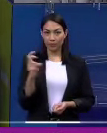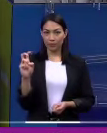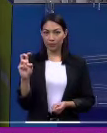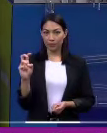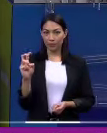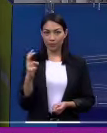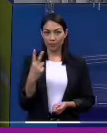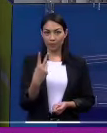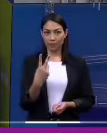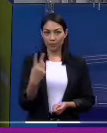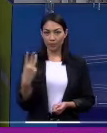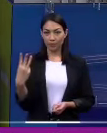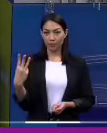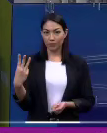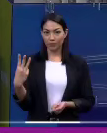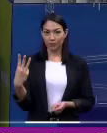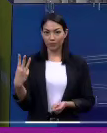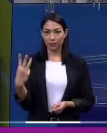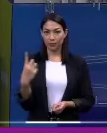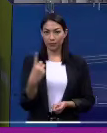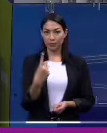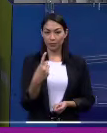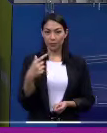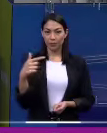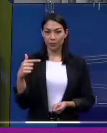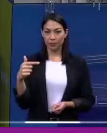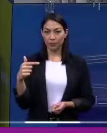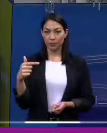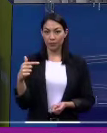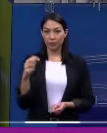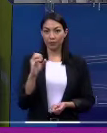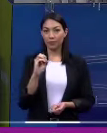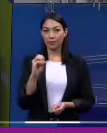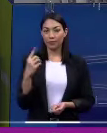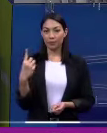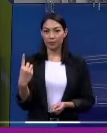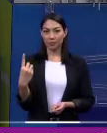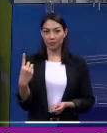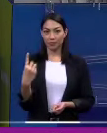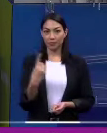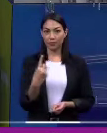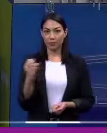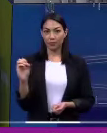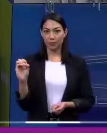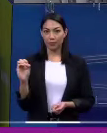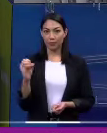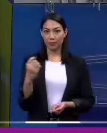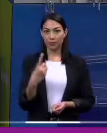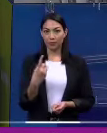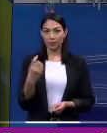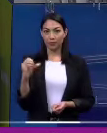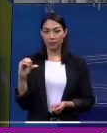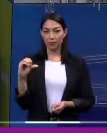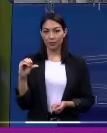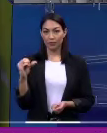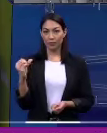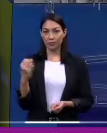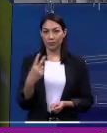15, 23, 17, 01, 10,